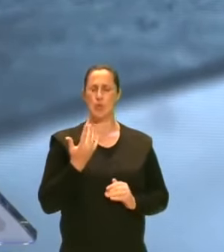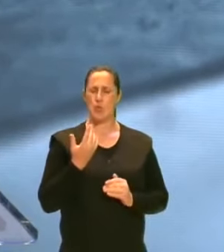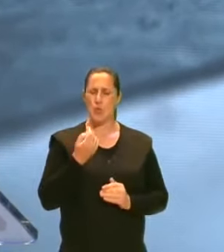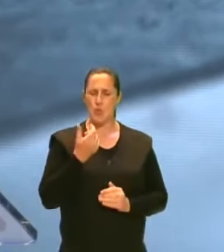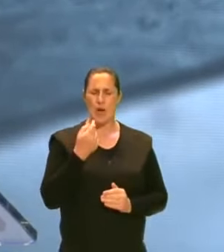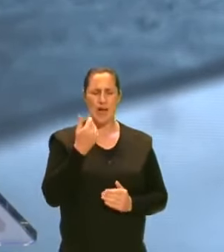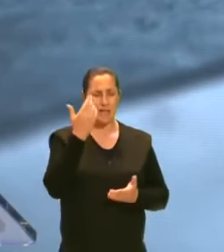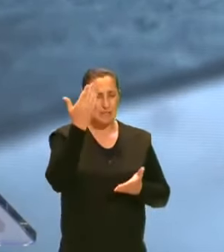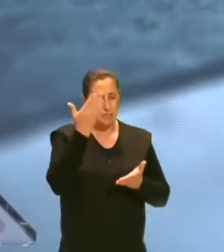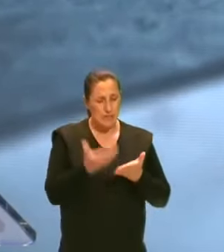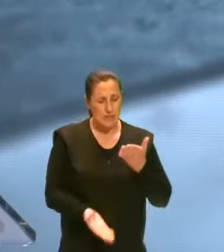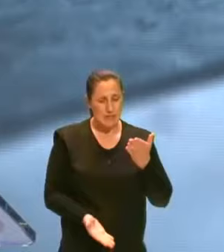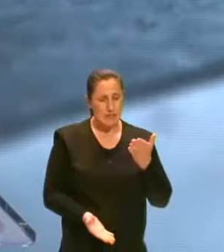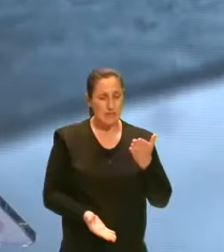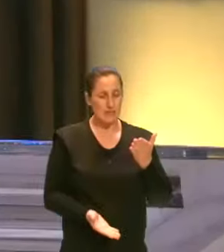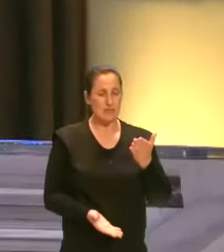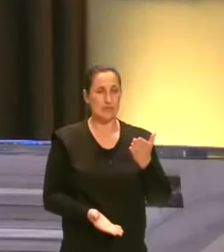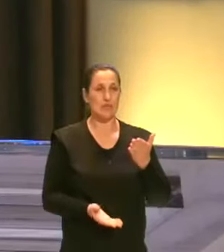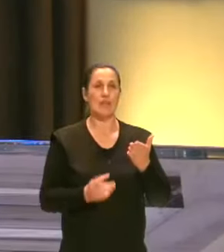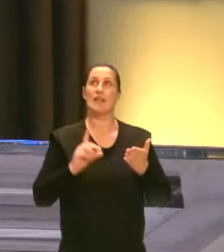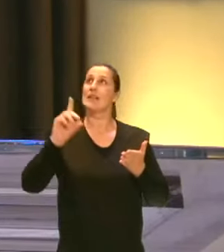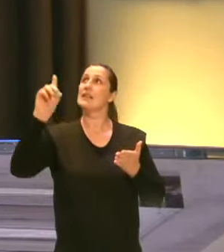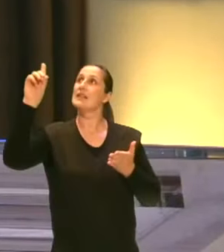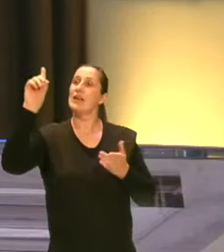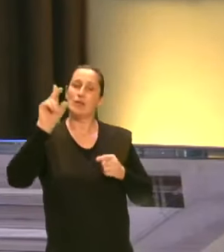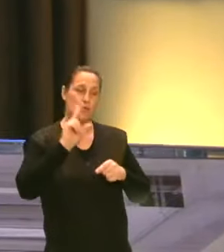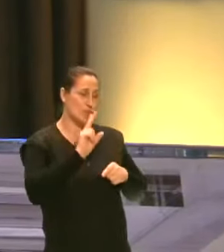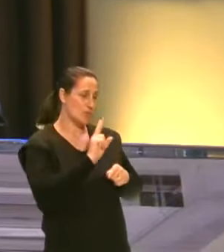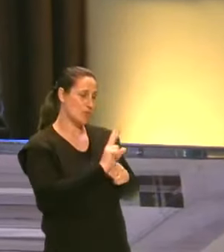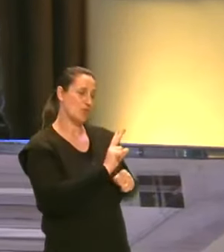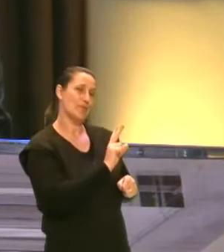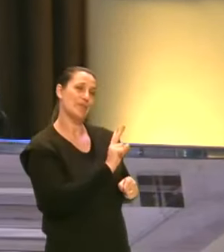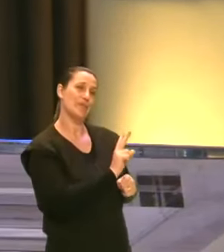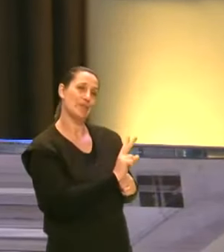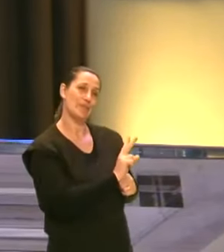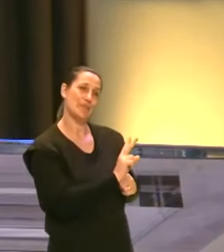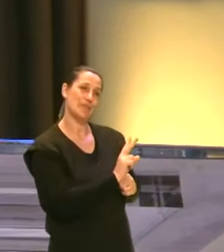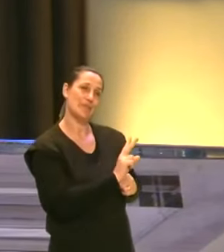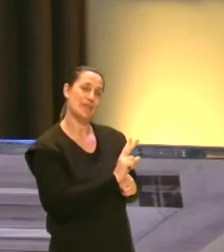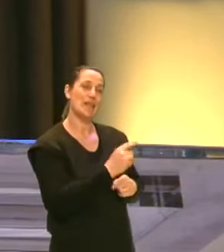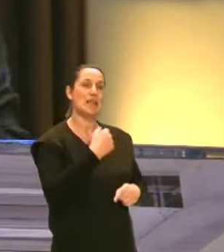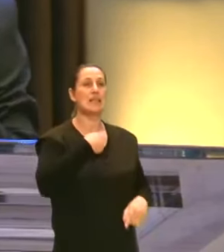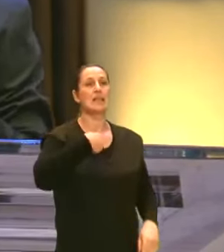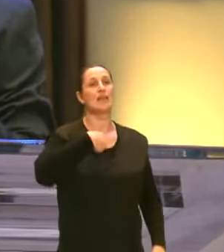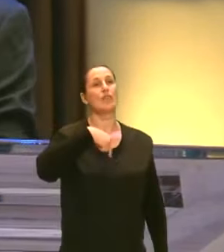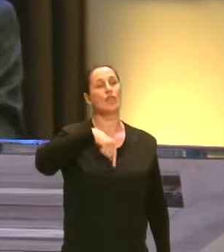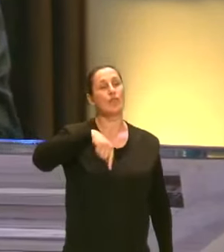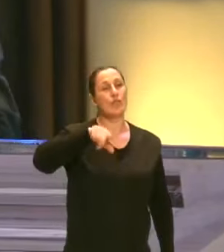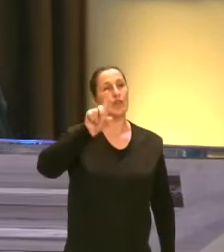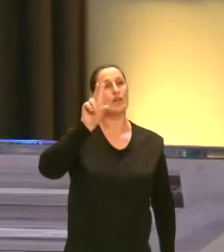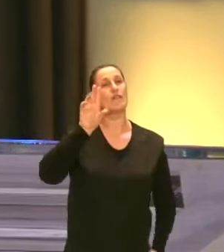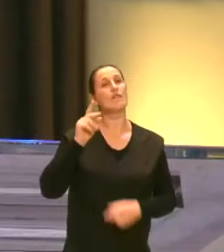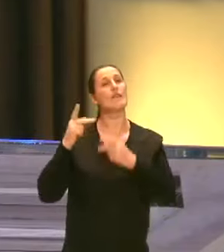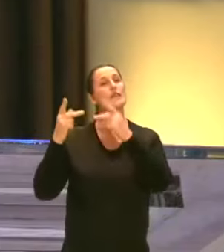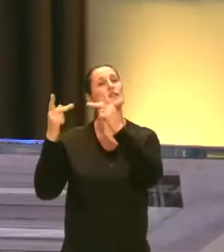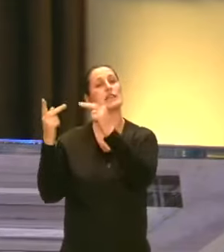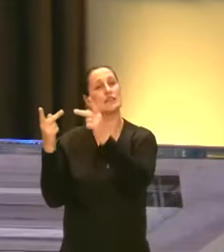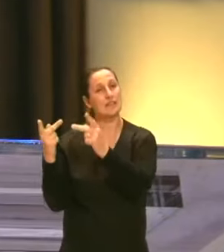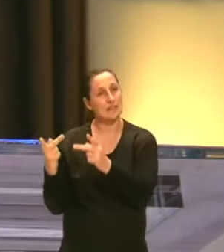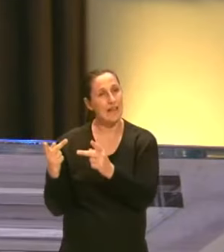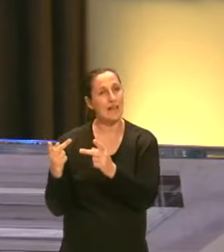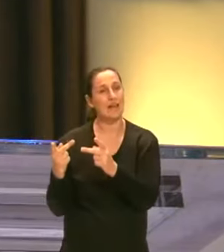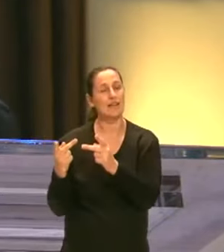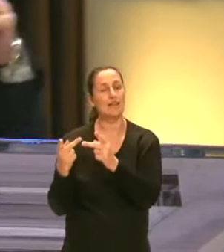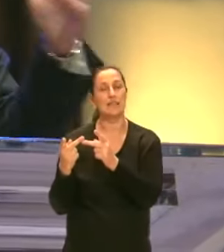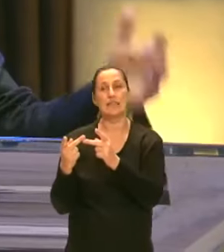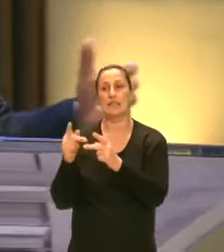não permitiu que eles tropeçassem. E sabe, eu fui visitar ele naquela noite e ele me abraçou e ele